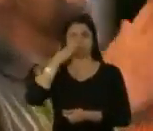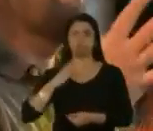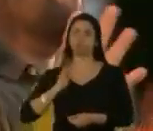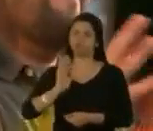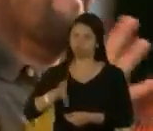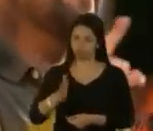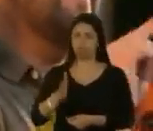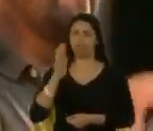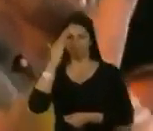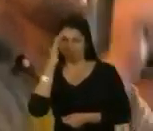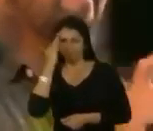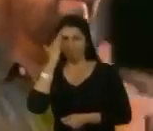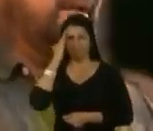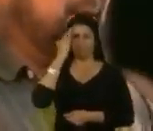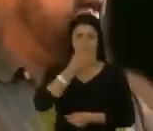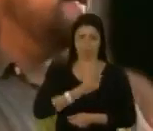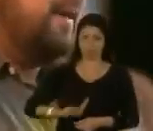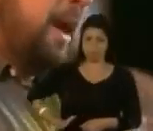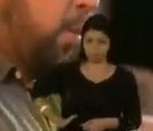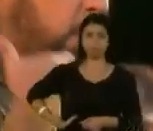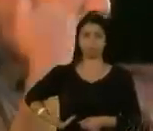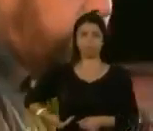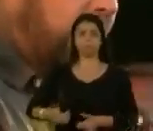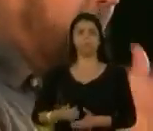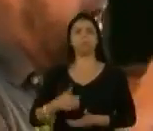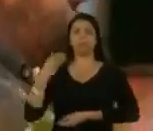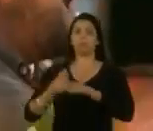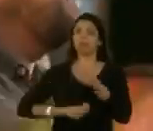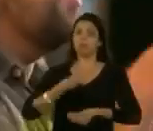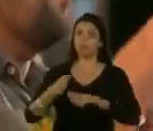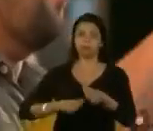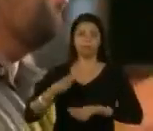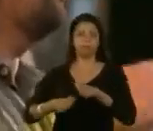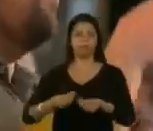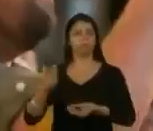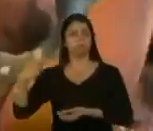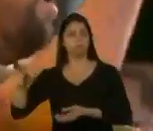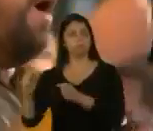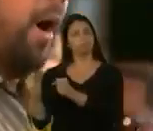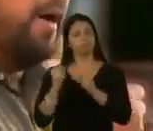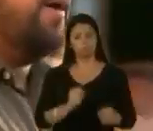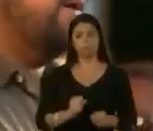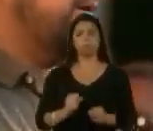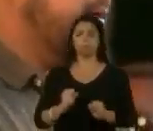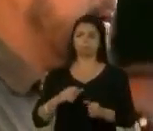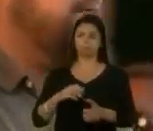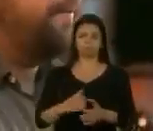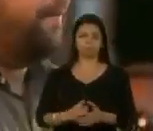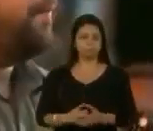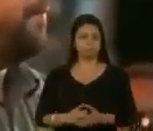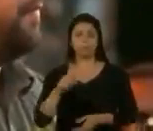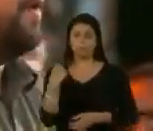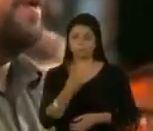ser presidente, bem como o trabalho de cada outro poder da República.